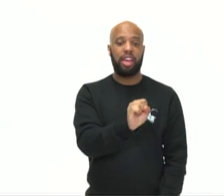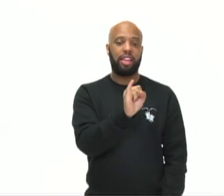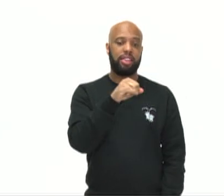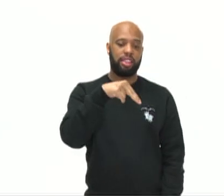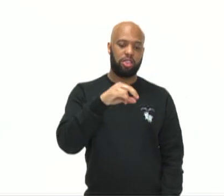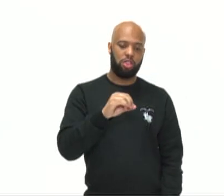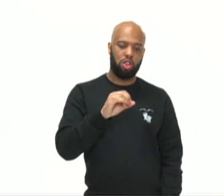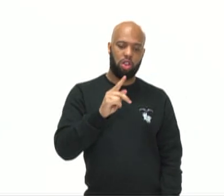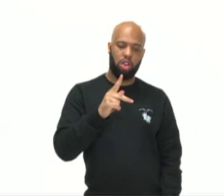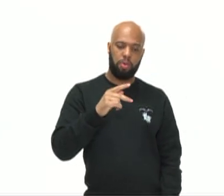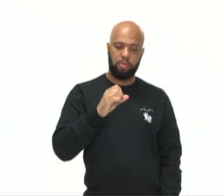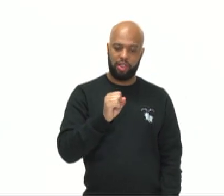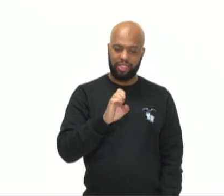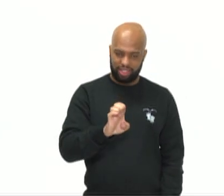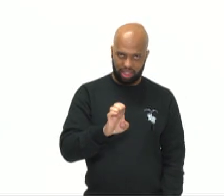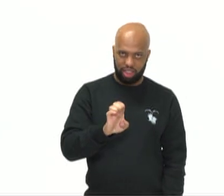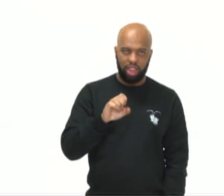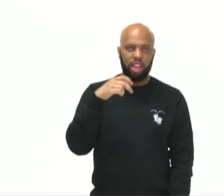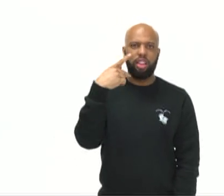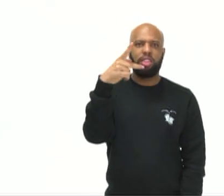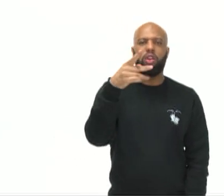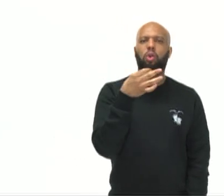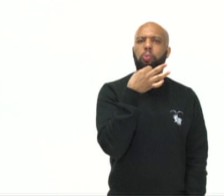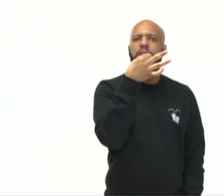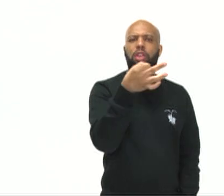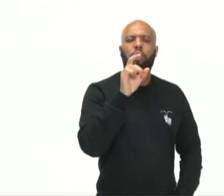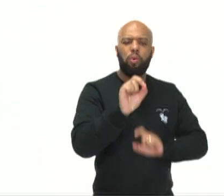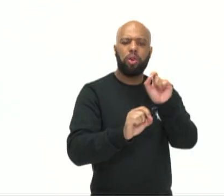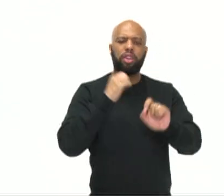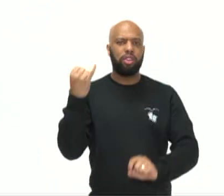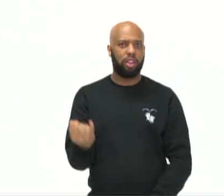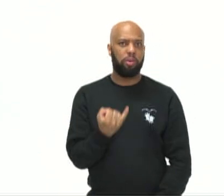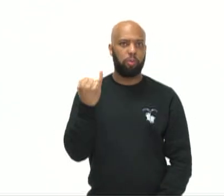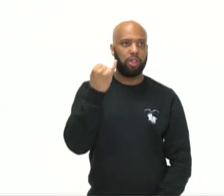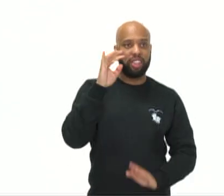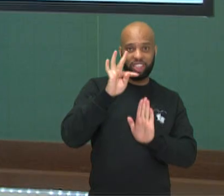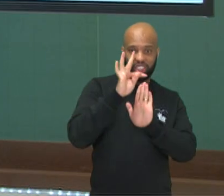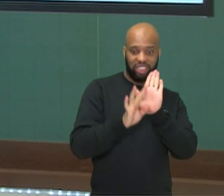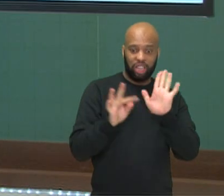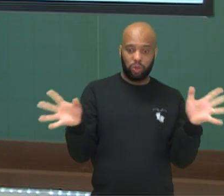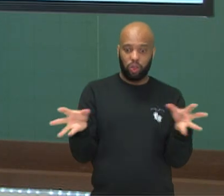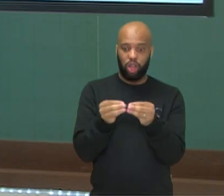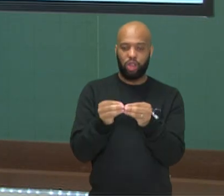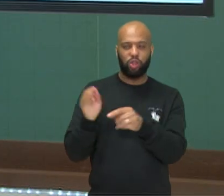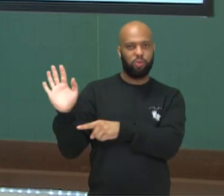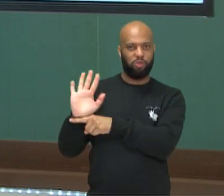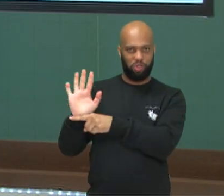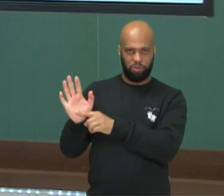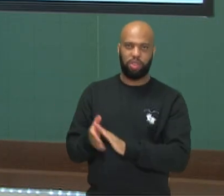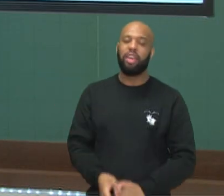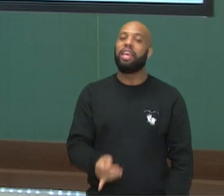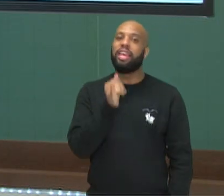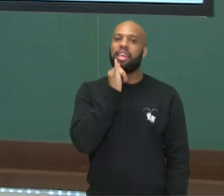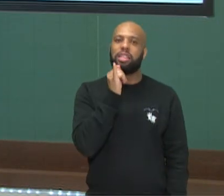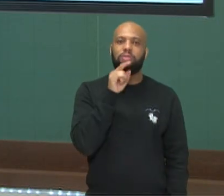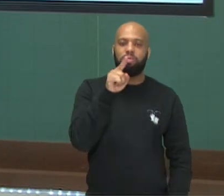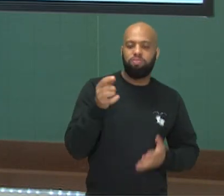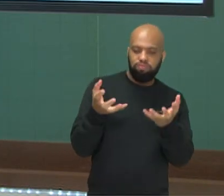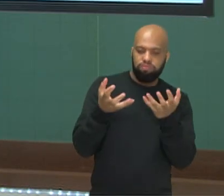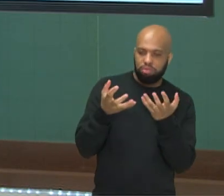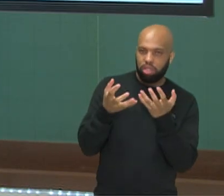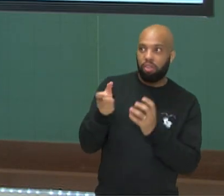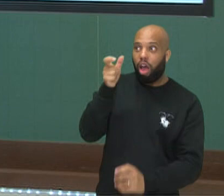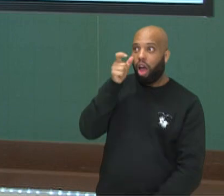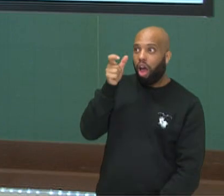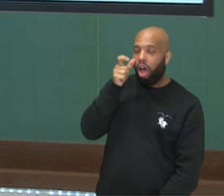sua opinião, quais informações são importantes em uma sinopse de filme? Então, quando você quer assistir a um filme, né, tá